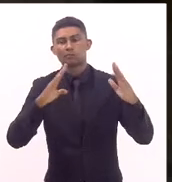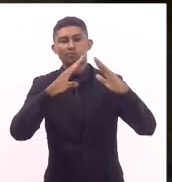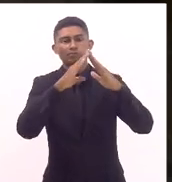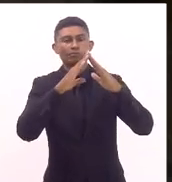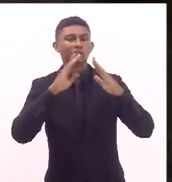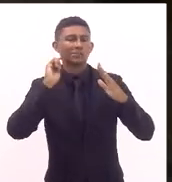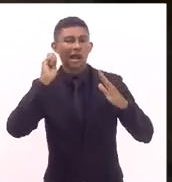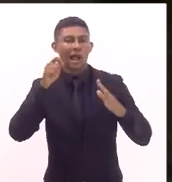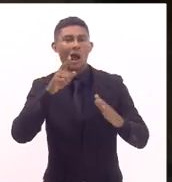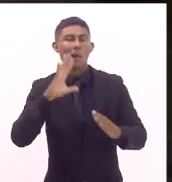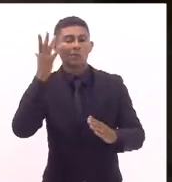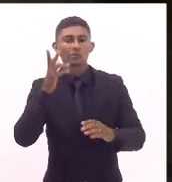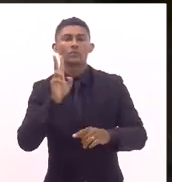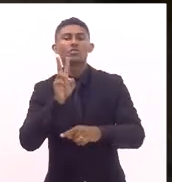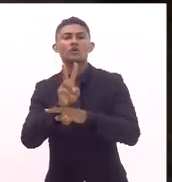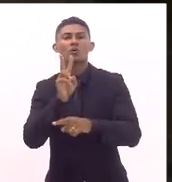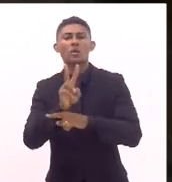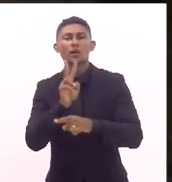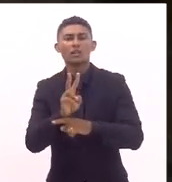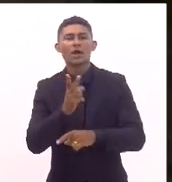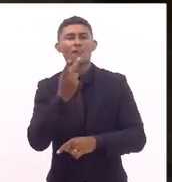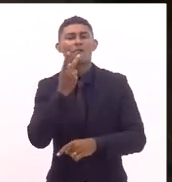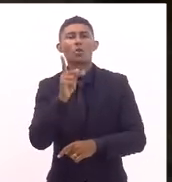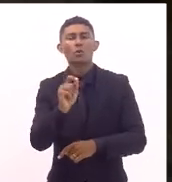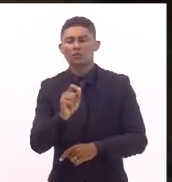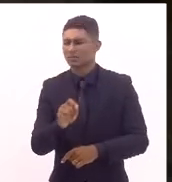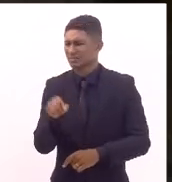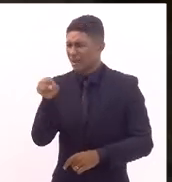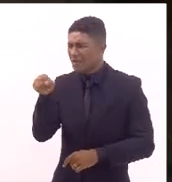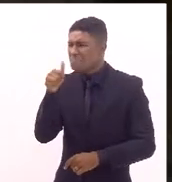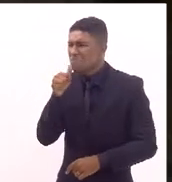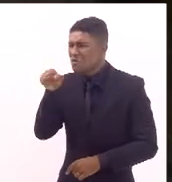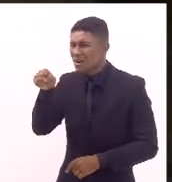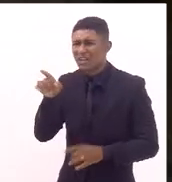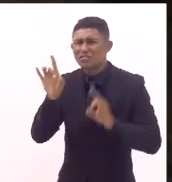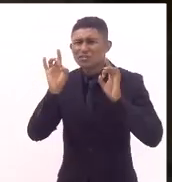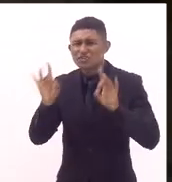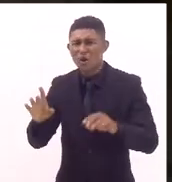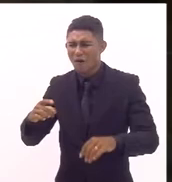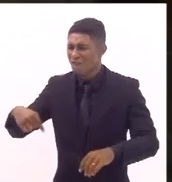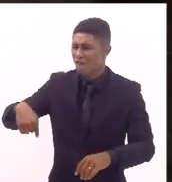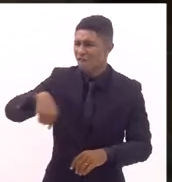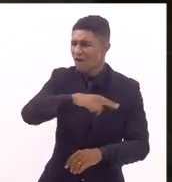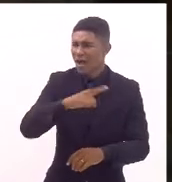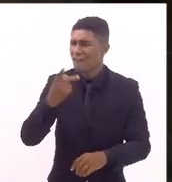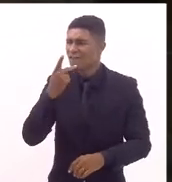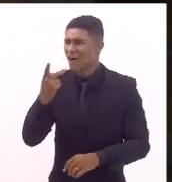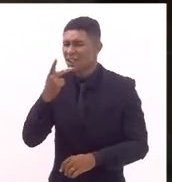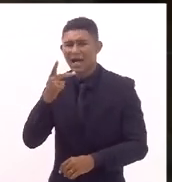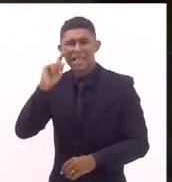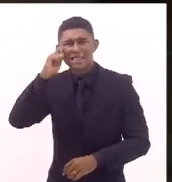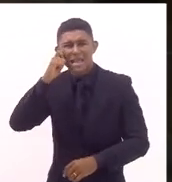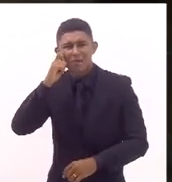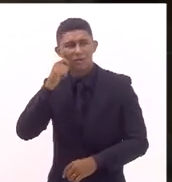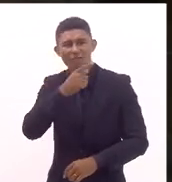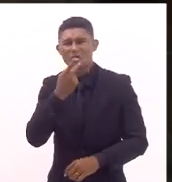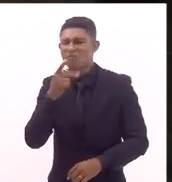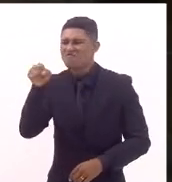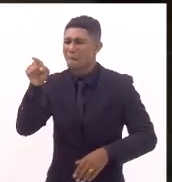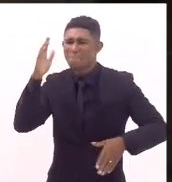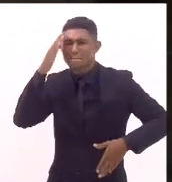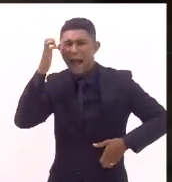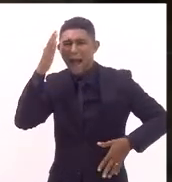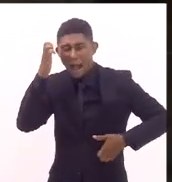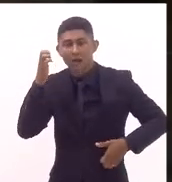destratou né falando essa mulher só sabe e no plenário e vou falar de questão de nega é só macaca cara me chamou de vaca